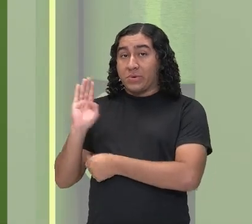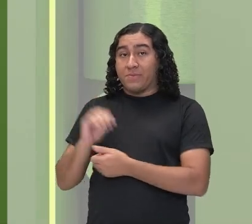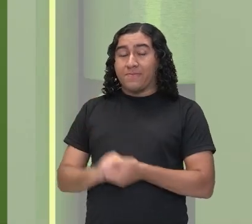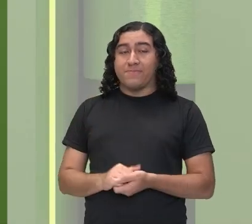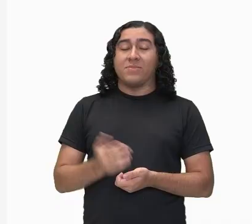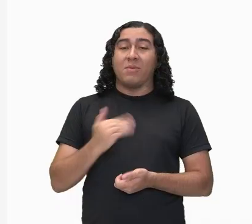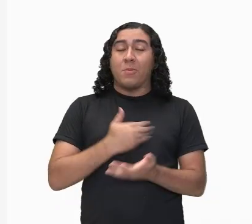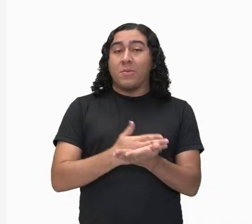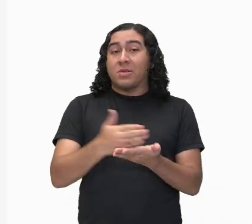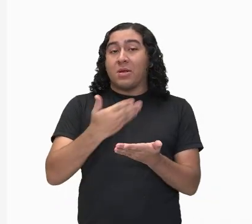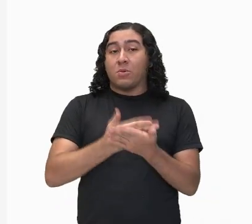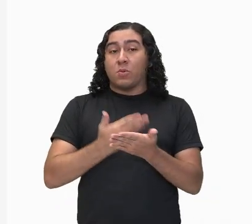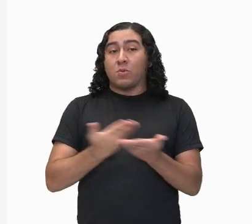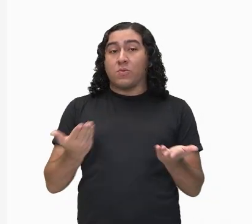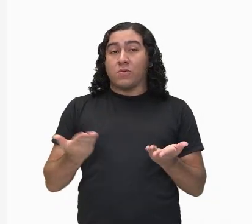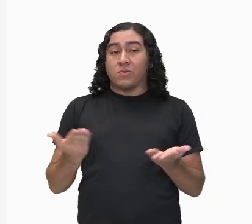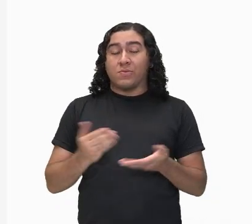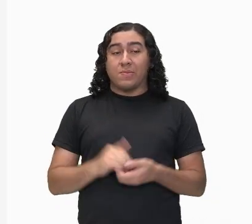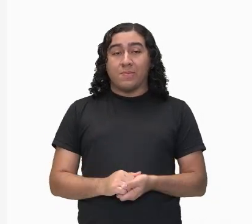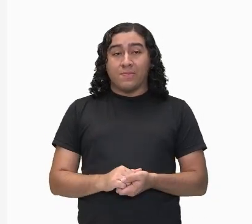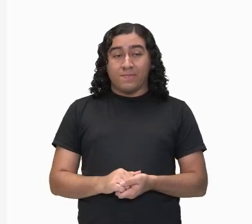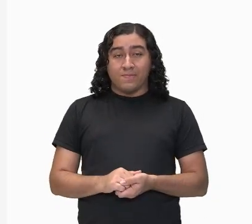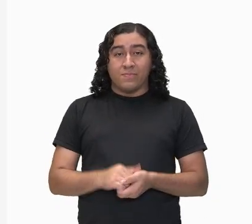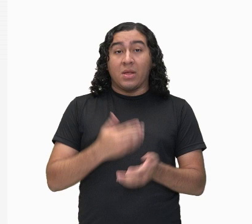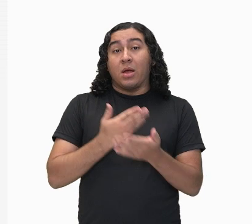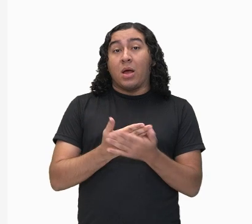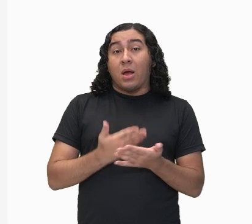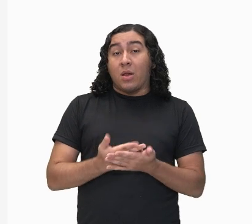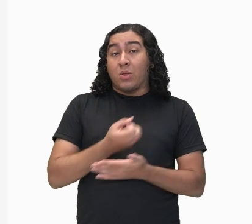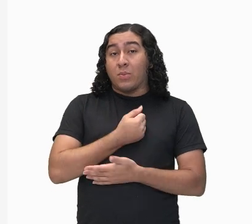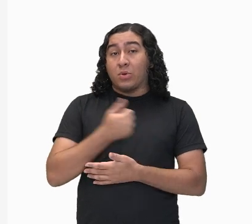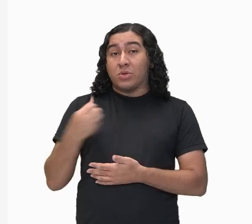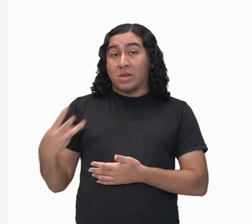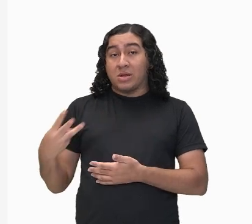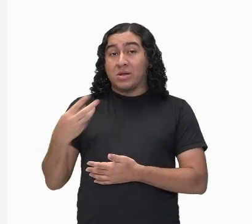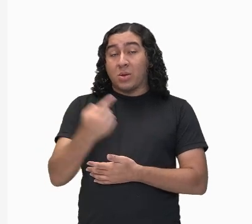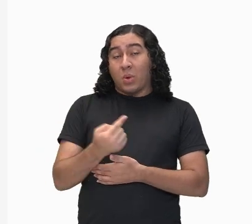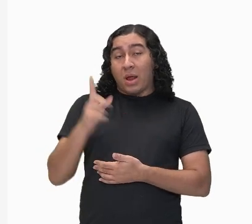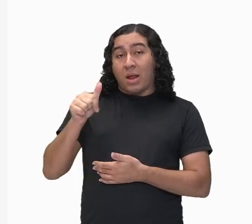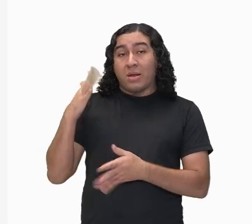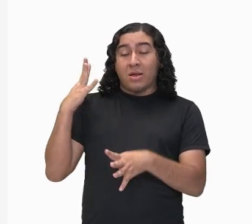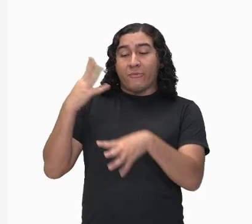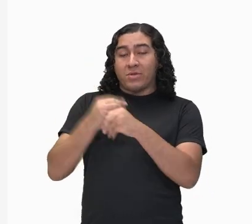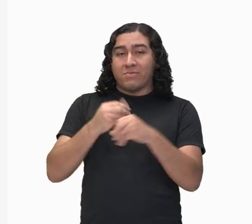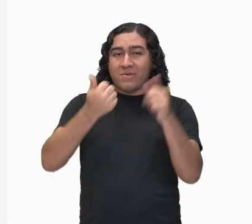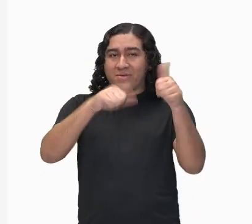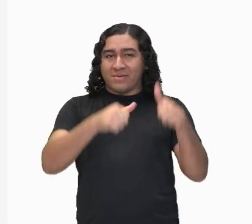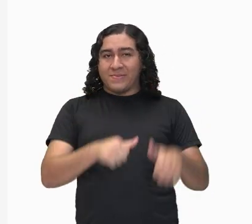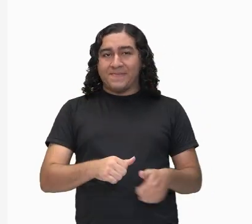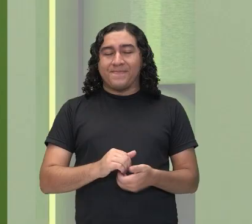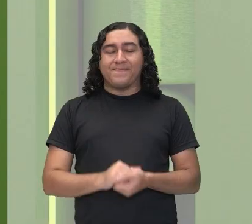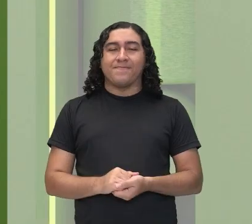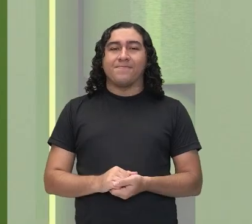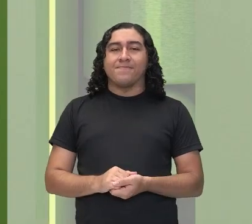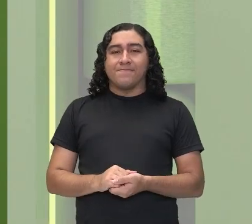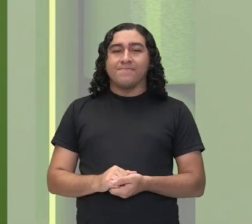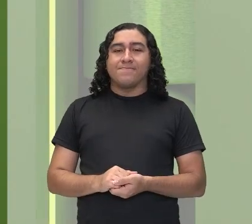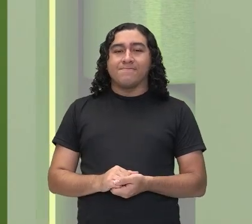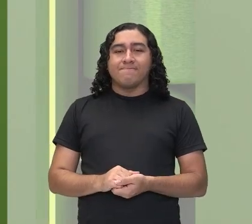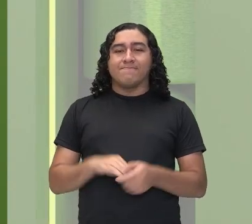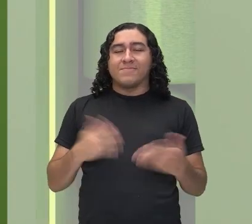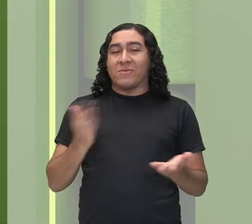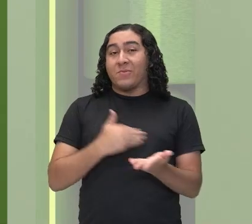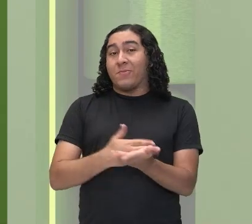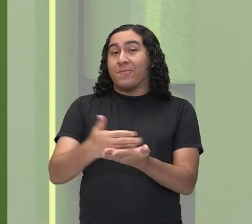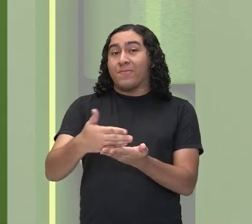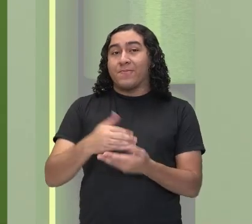à nossa aula de hoje. Nossa aula é a aula 31, Revisão e Avaliação. Então,